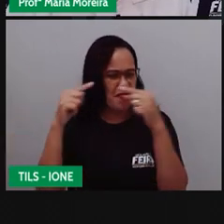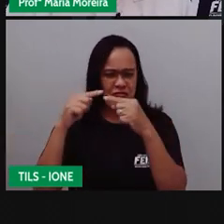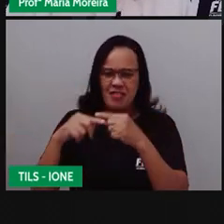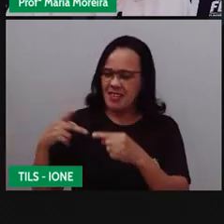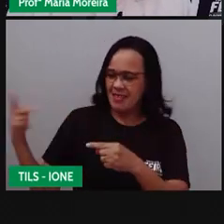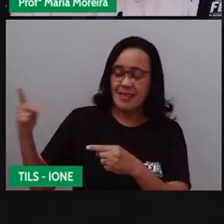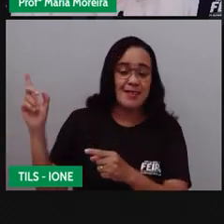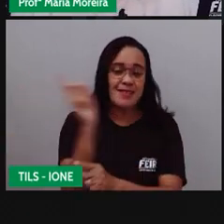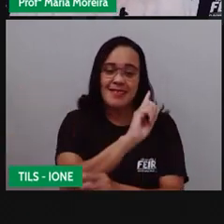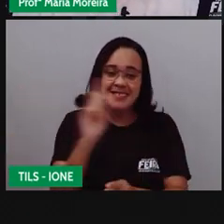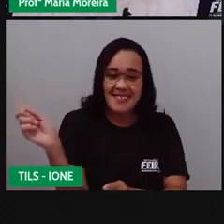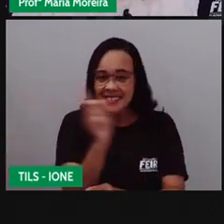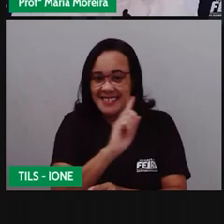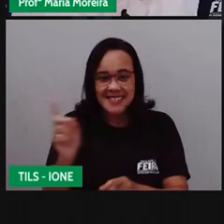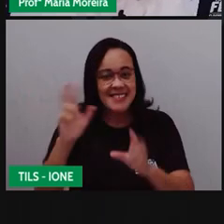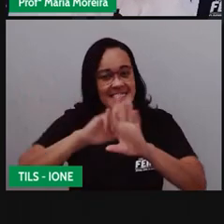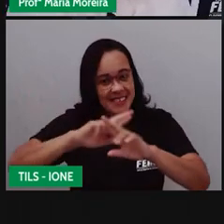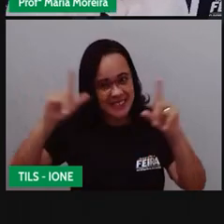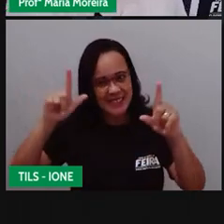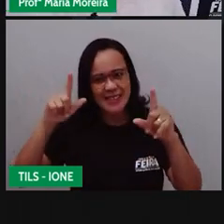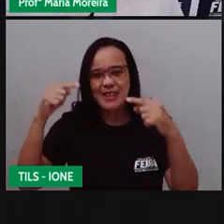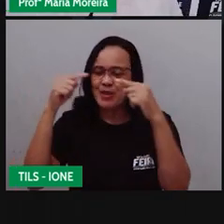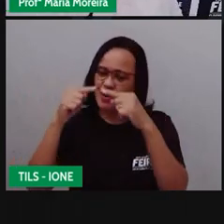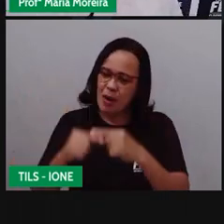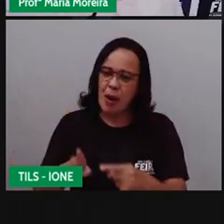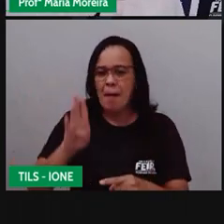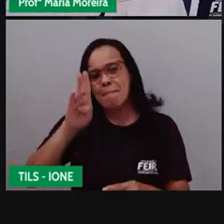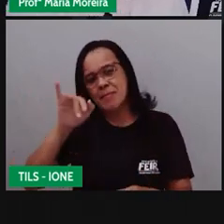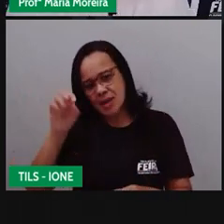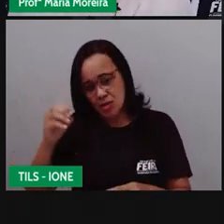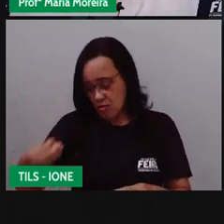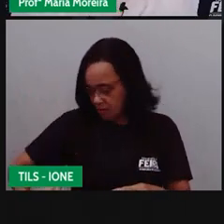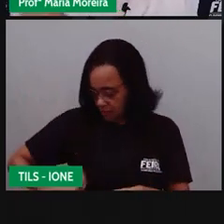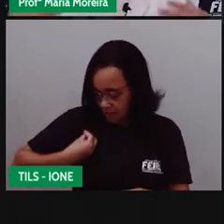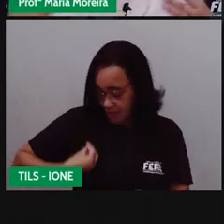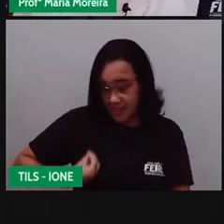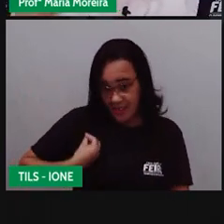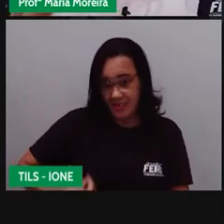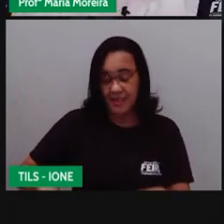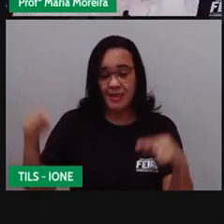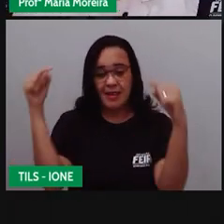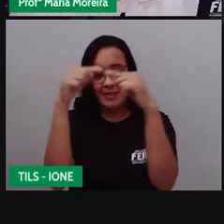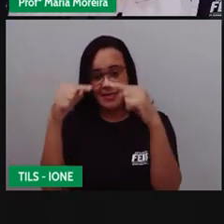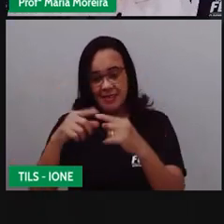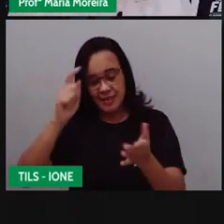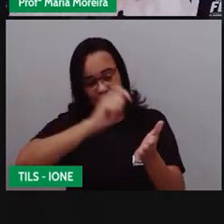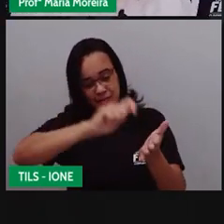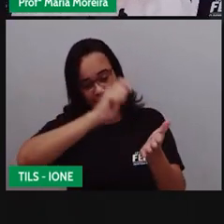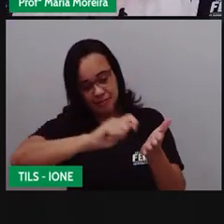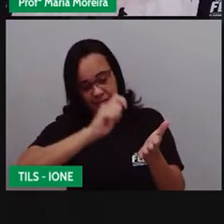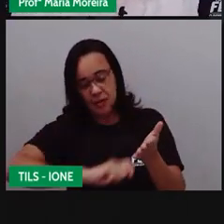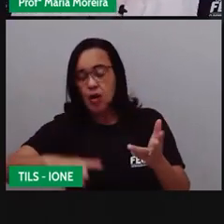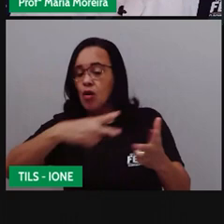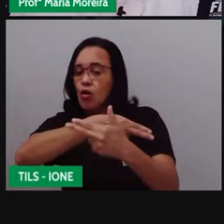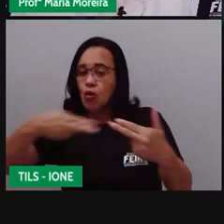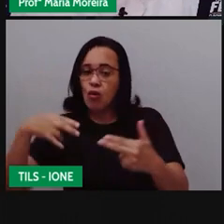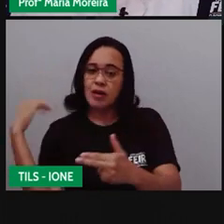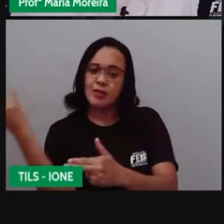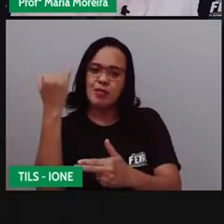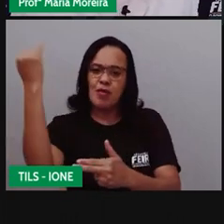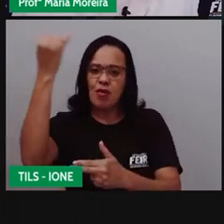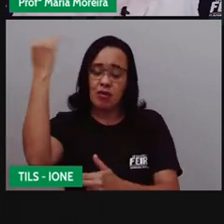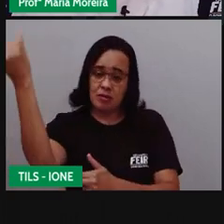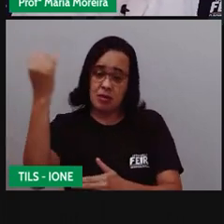outros. Biografia, bio, vida, escrita, escrever, né, sobre fatos importantes da vida de